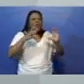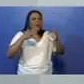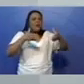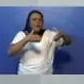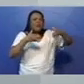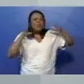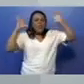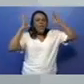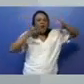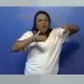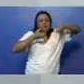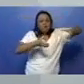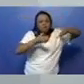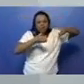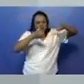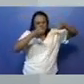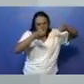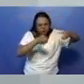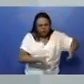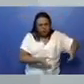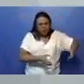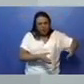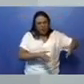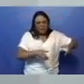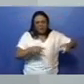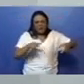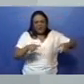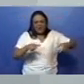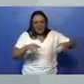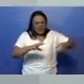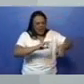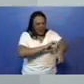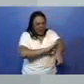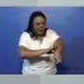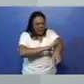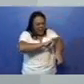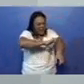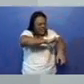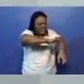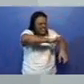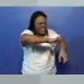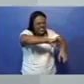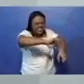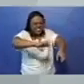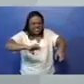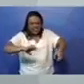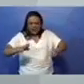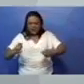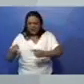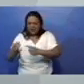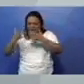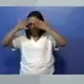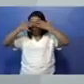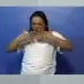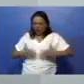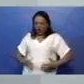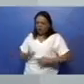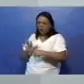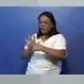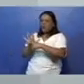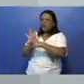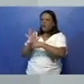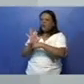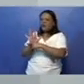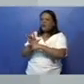estrangulando o leão. E aí ele tira, com as próprias garras do leão, ele tira o couro, ele usa como proteção e como um símbolo de que ele venceu esse leão